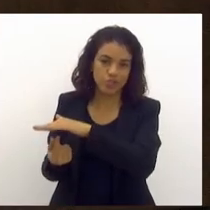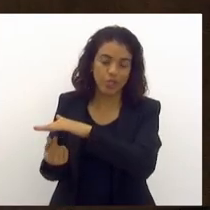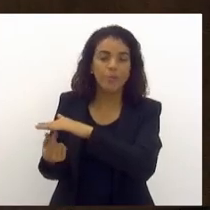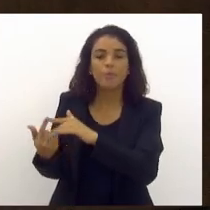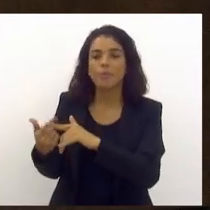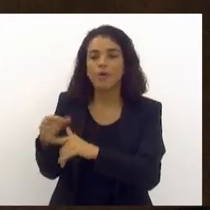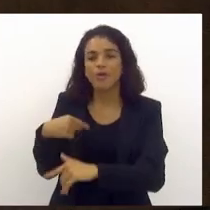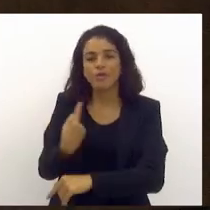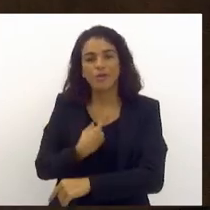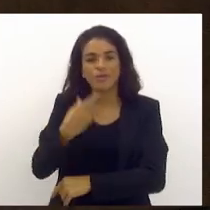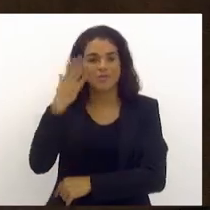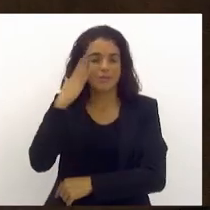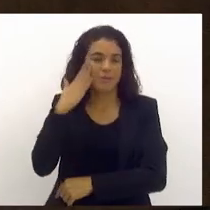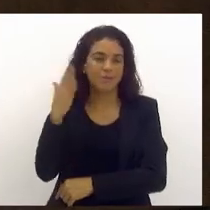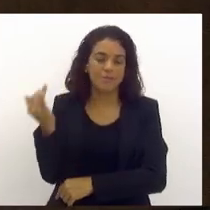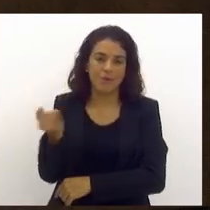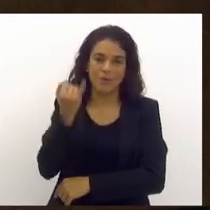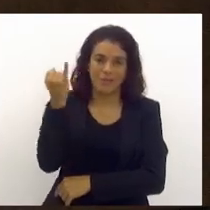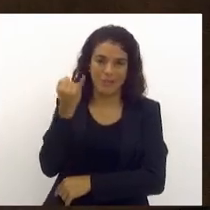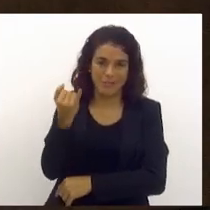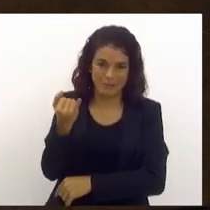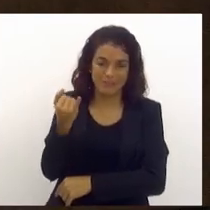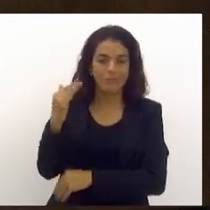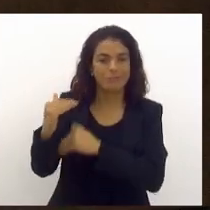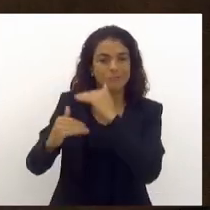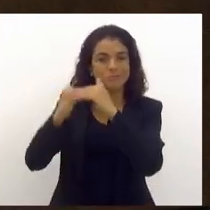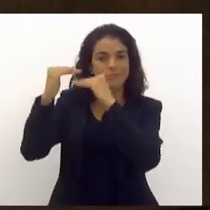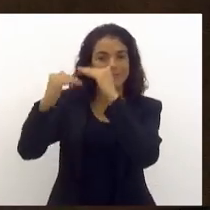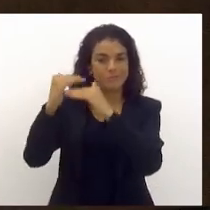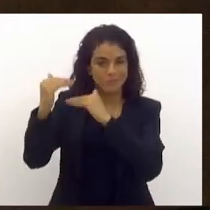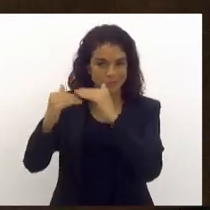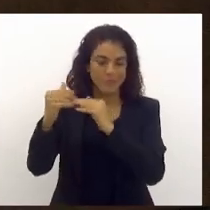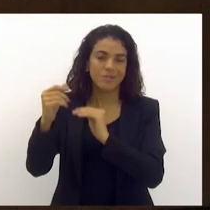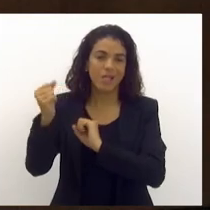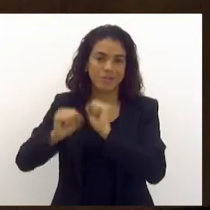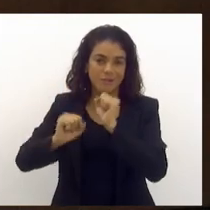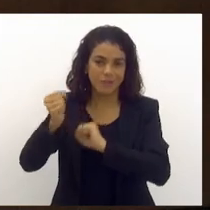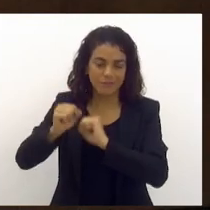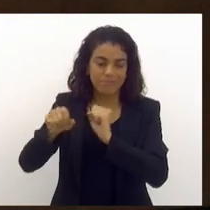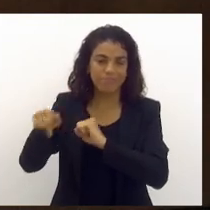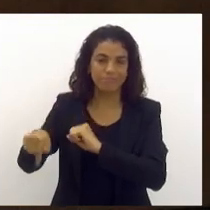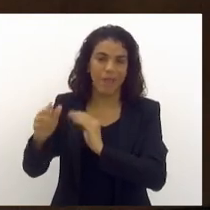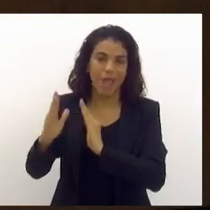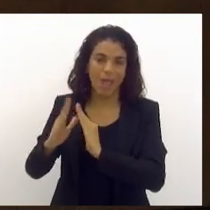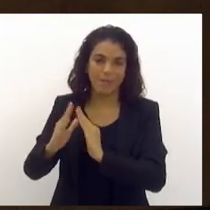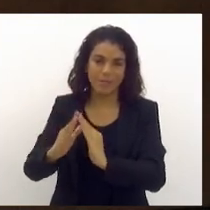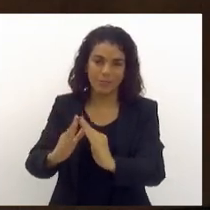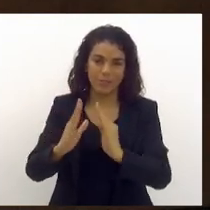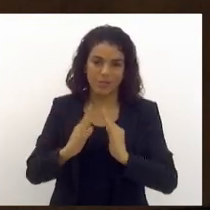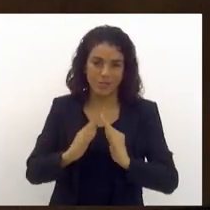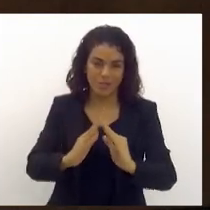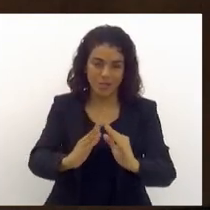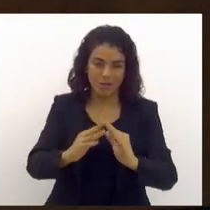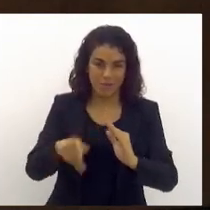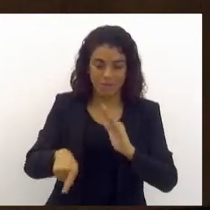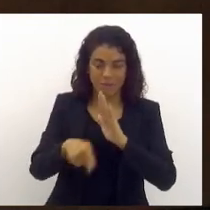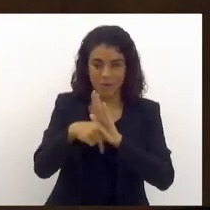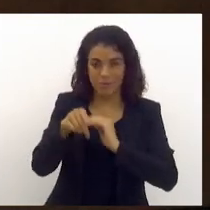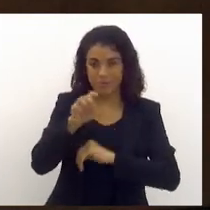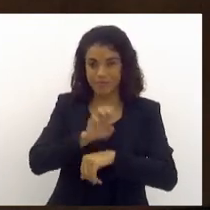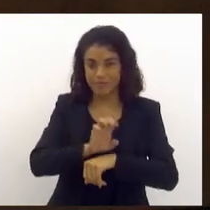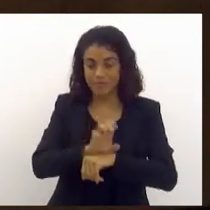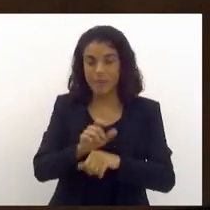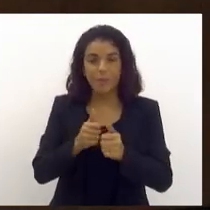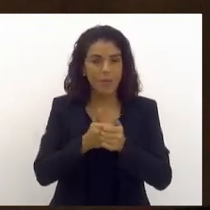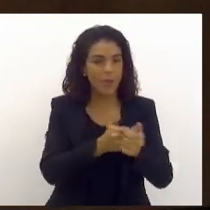sabe da importância que esse fundo que tem para o desenvolvimento da produção habitacional no nosso Estado. E nos demais, sou favorável